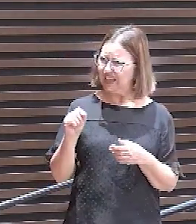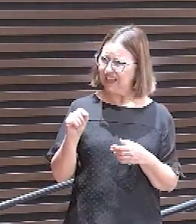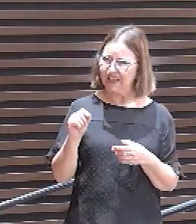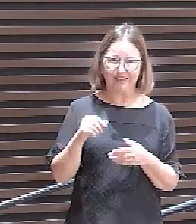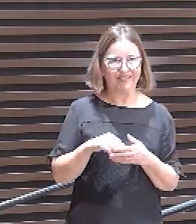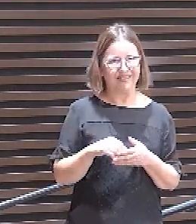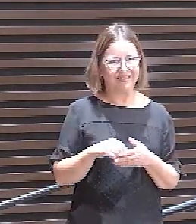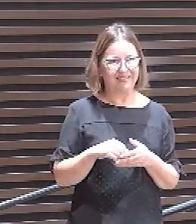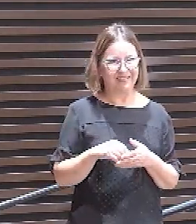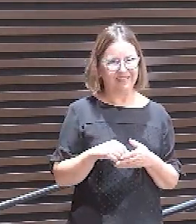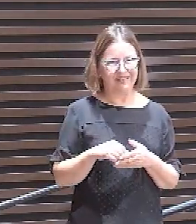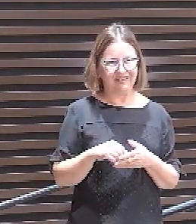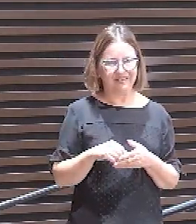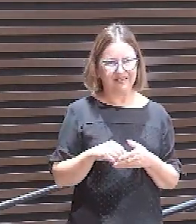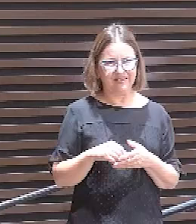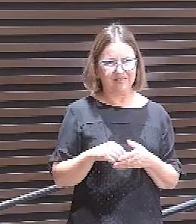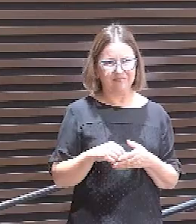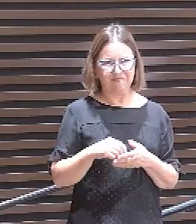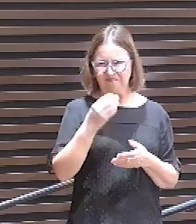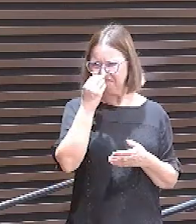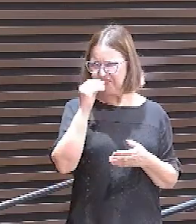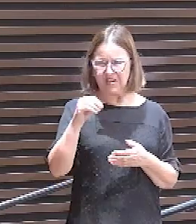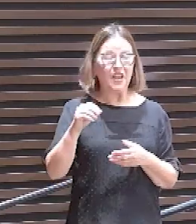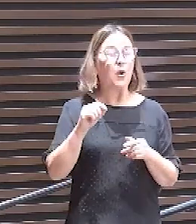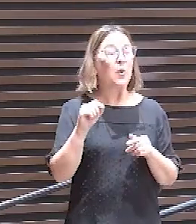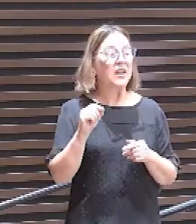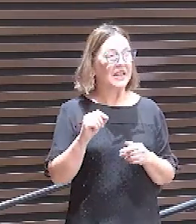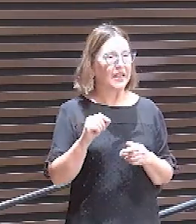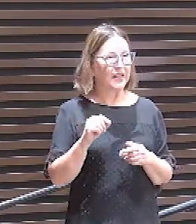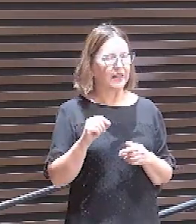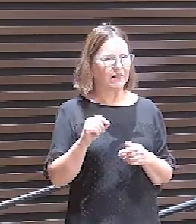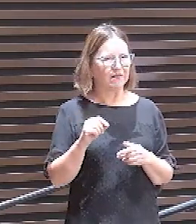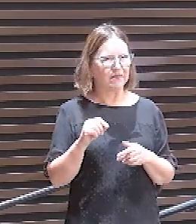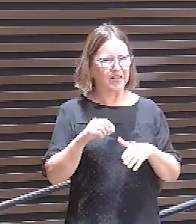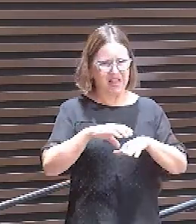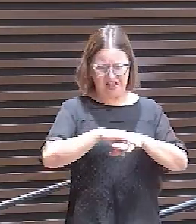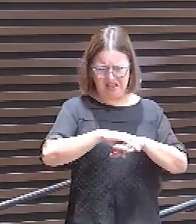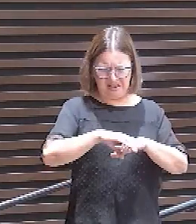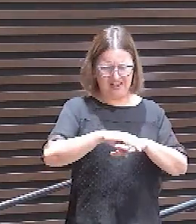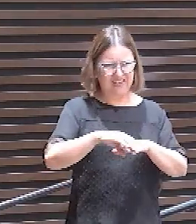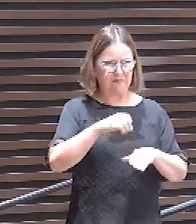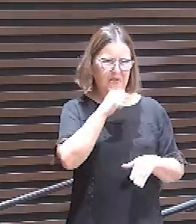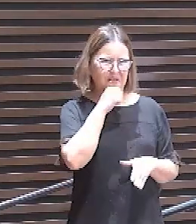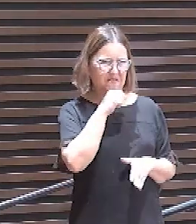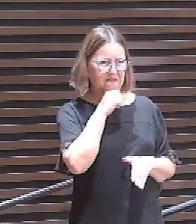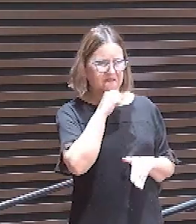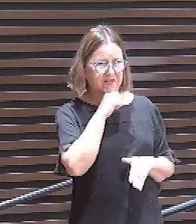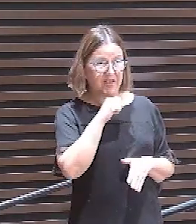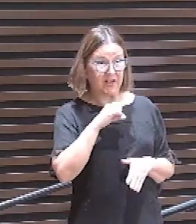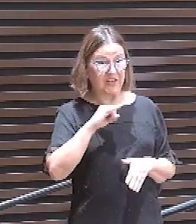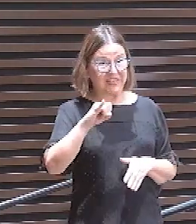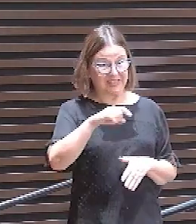vai renunciar? Você vai renunciar a um sapato velho quando você ganha uma